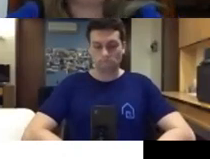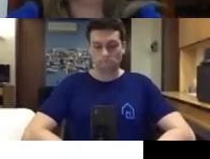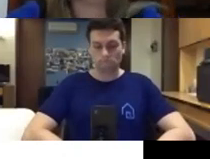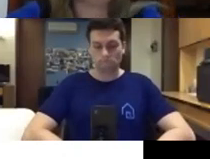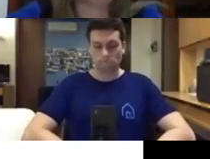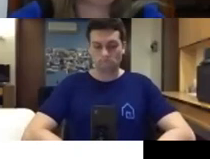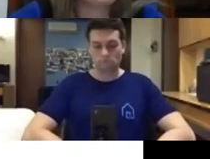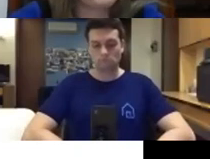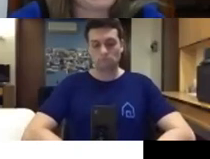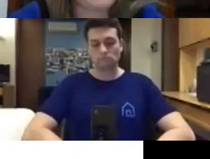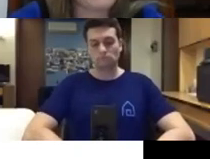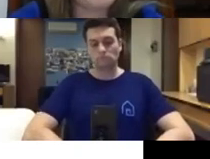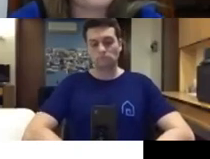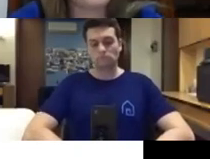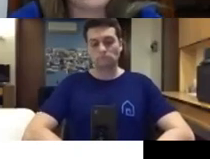minha matriz.